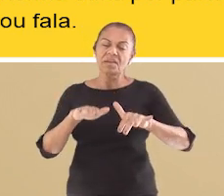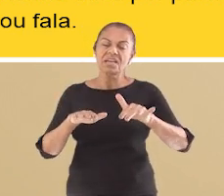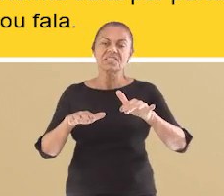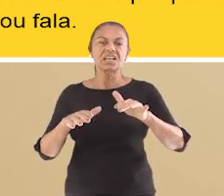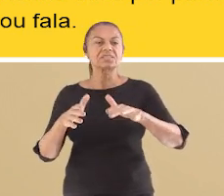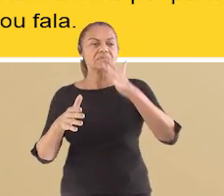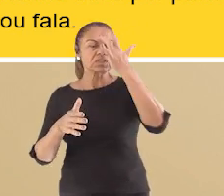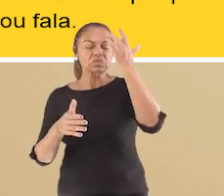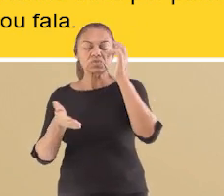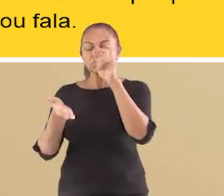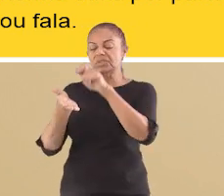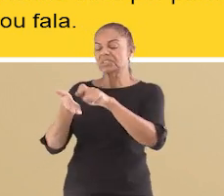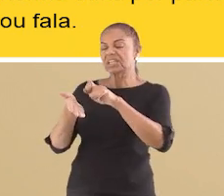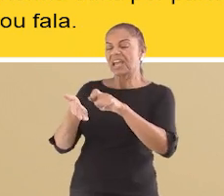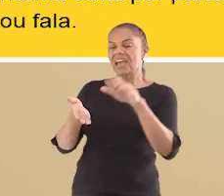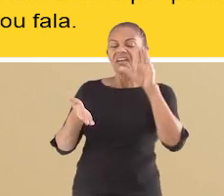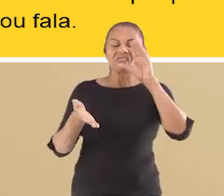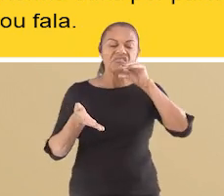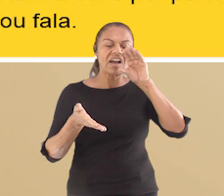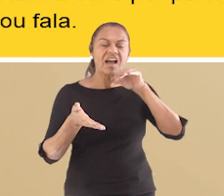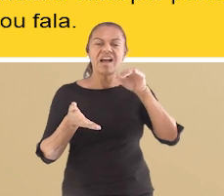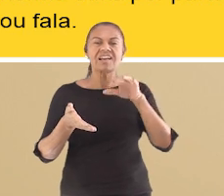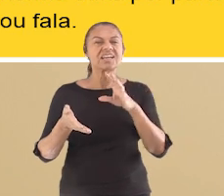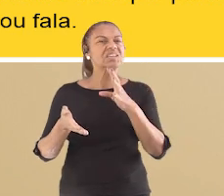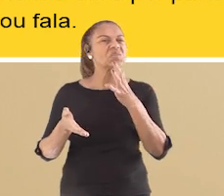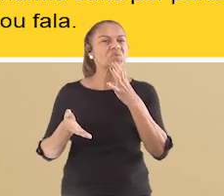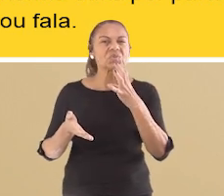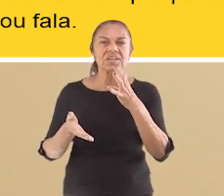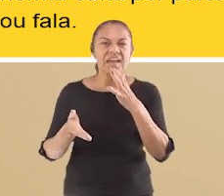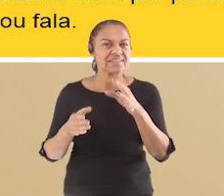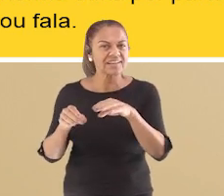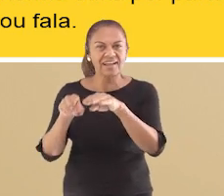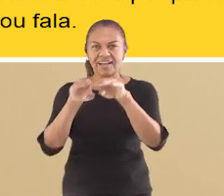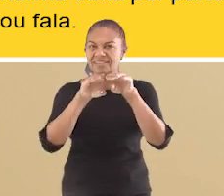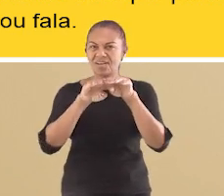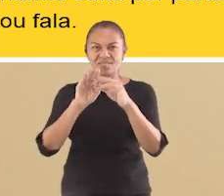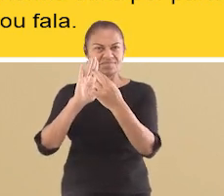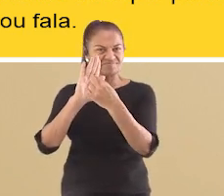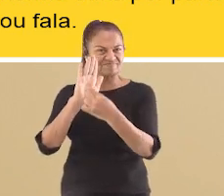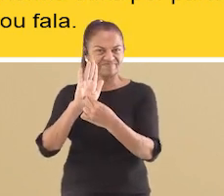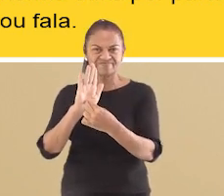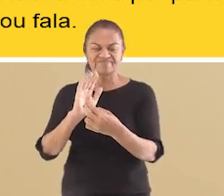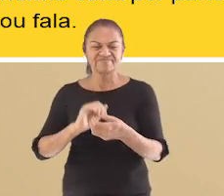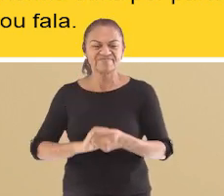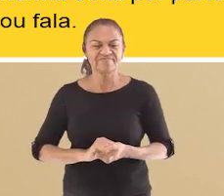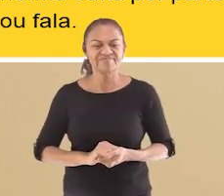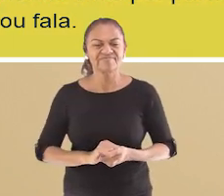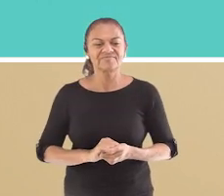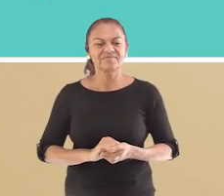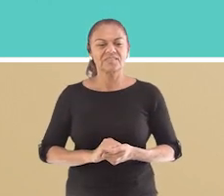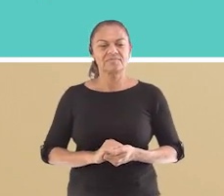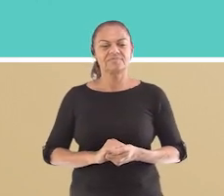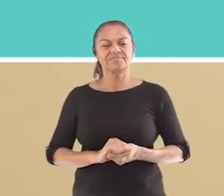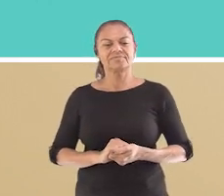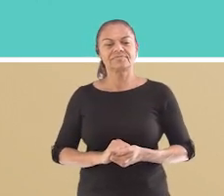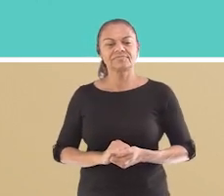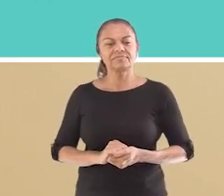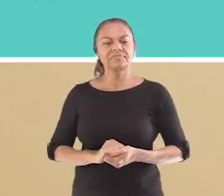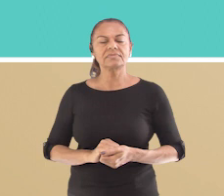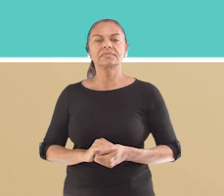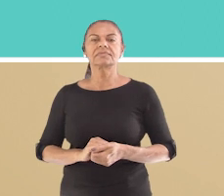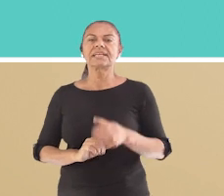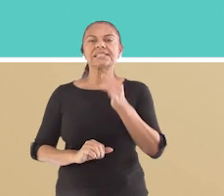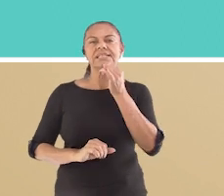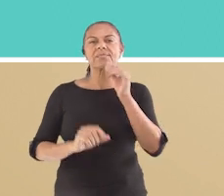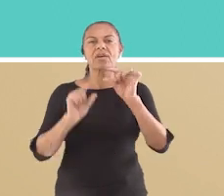ou desconhecimento da norma culta por parte de quem escreve ou fala. Querem ver uns exemplos? Olhem só. Subir para